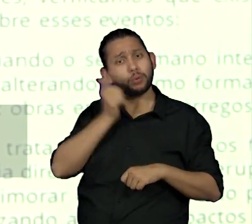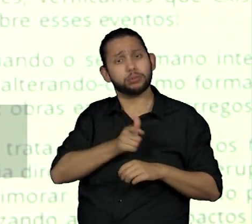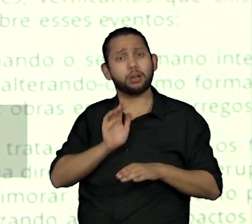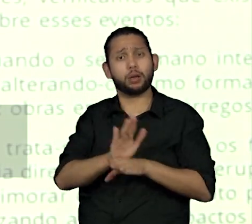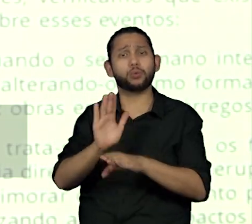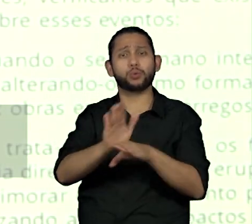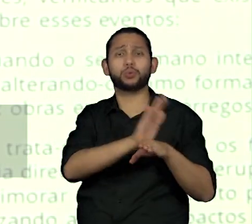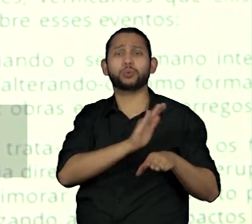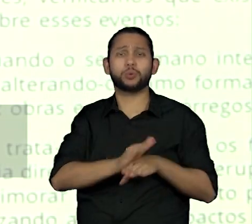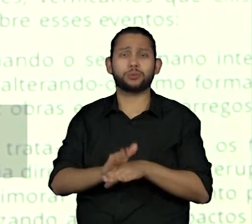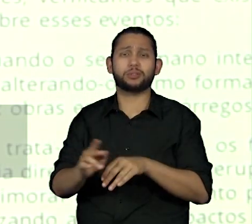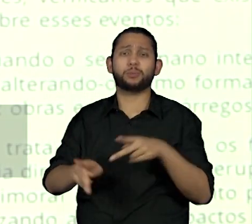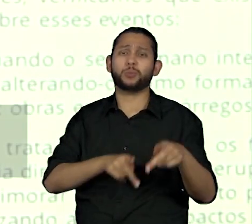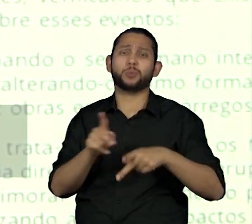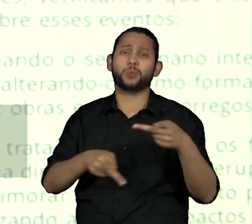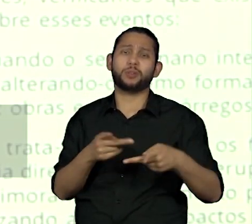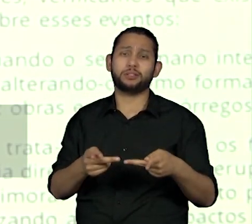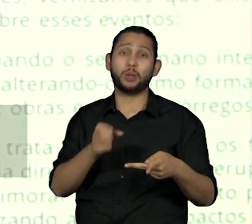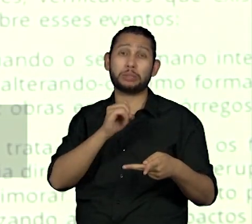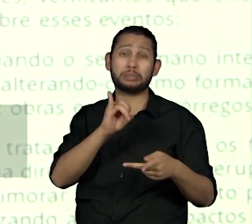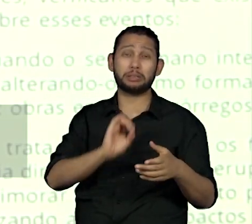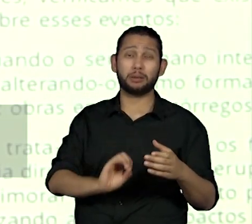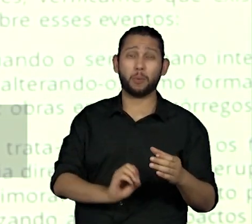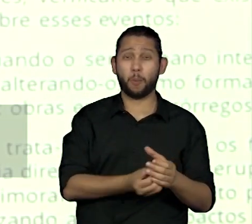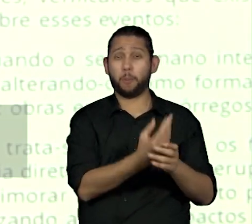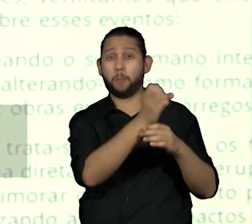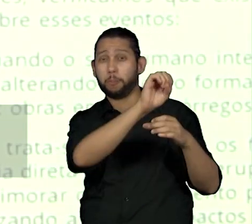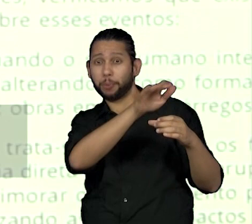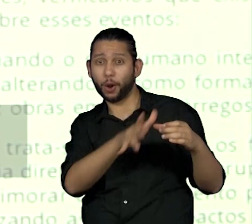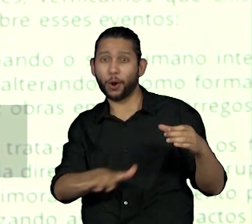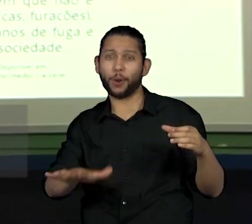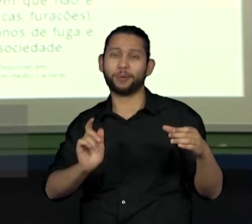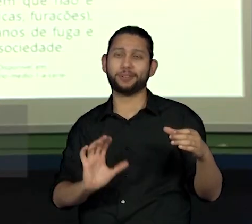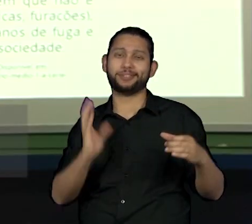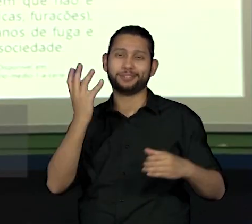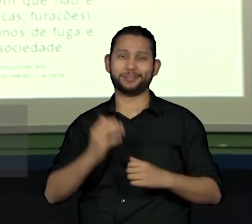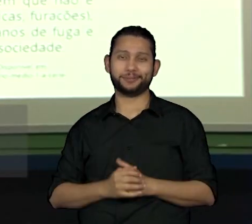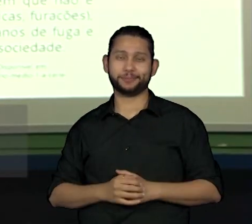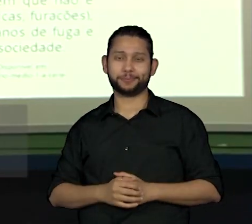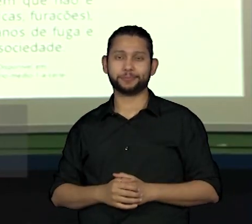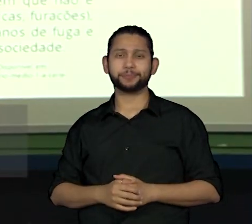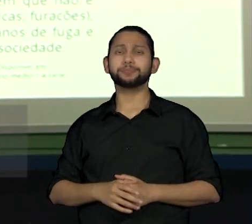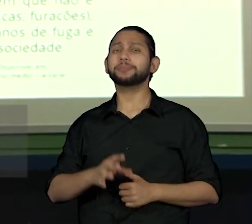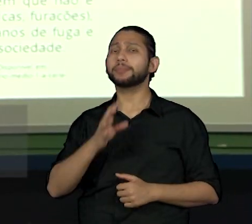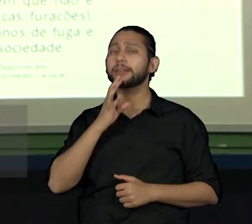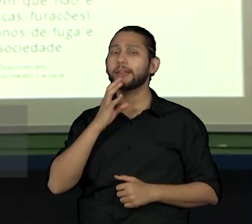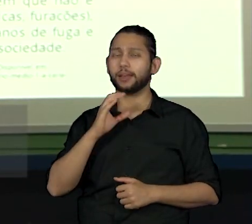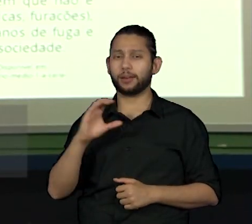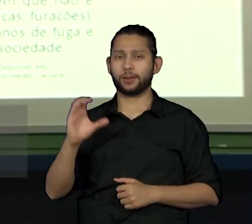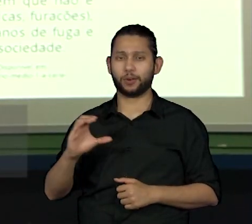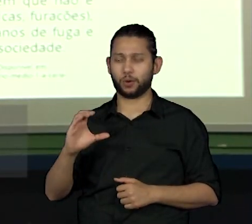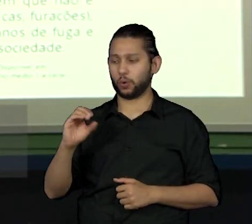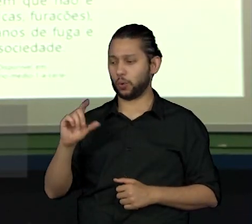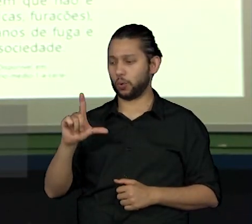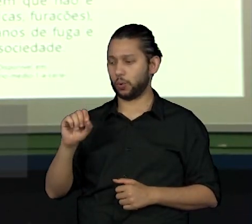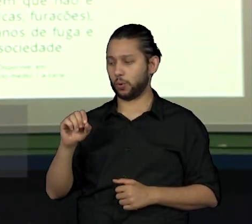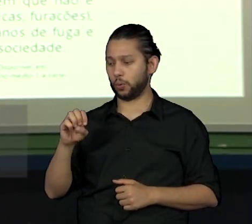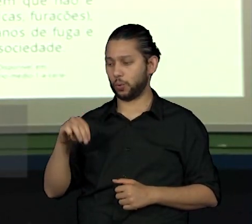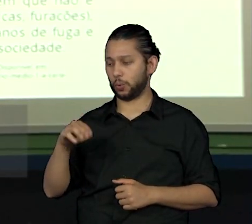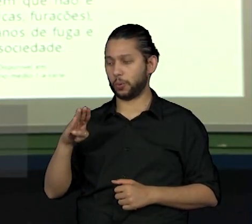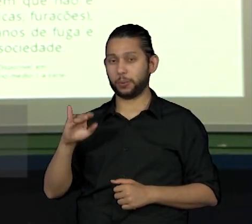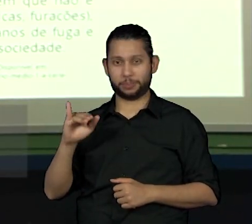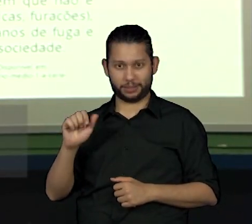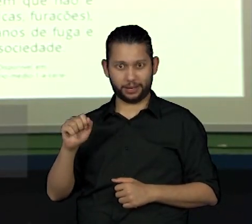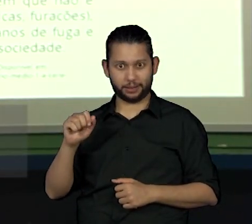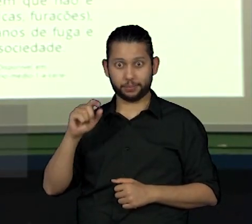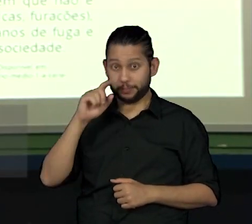desastres naturais. Um outro exemplo é o caso da Colômbia em 1986. Aí é um exemplo de